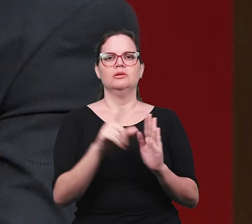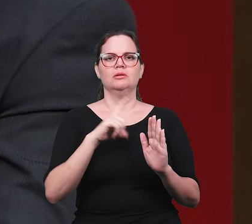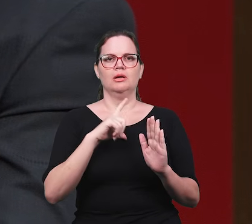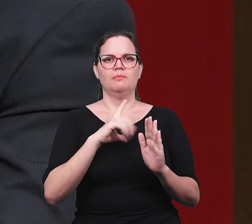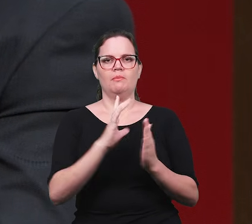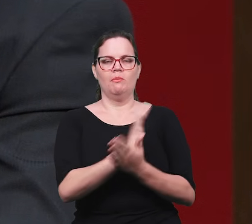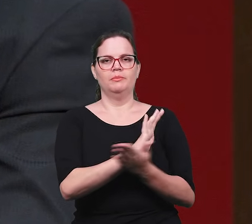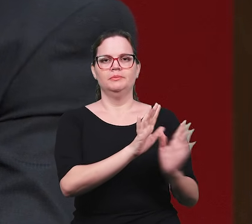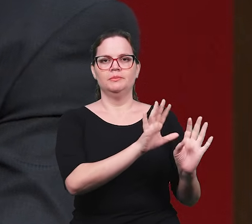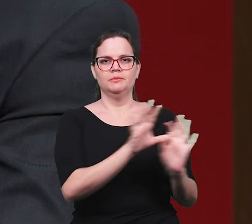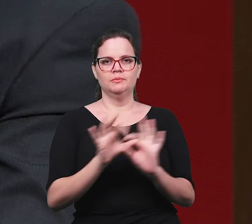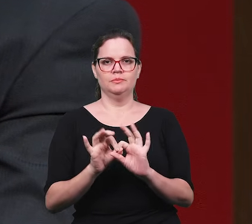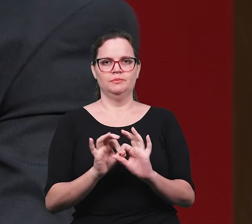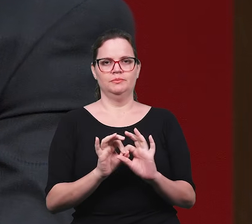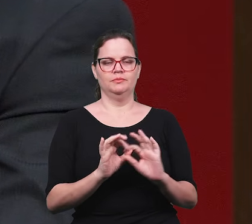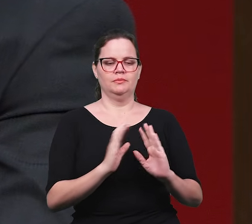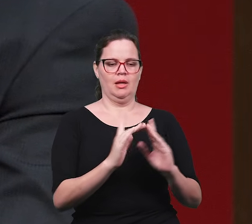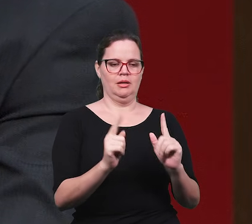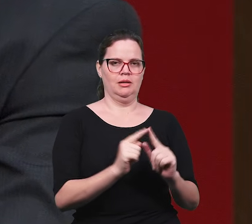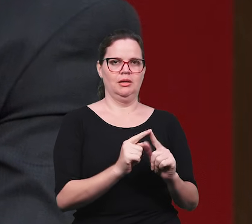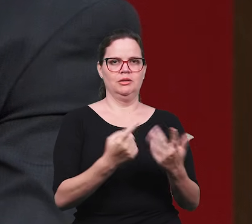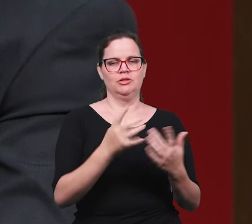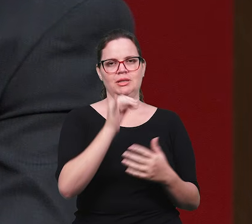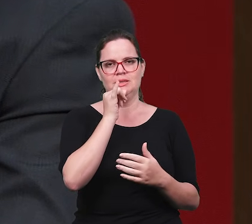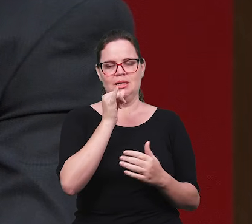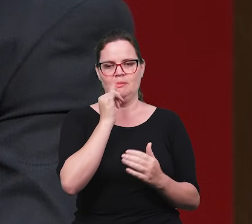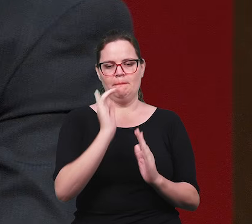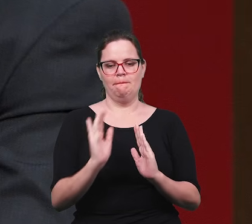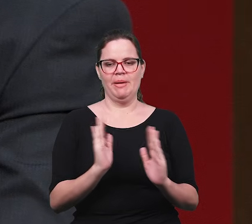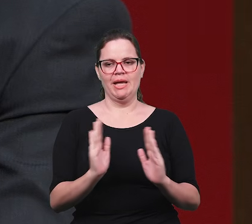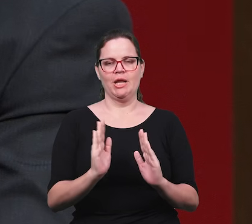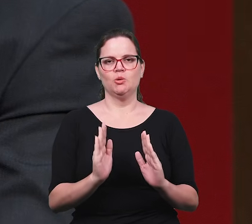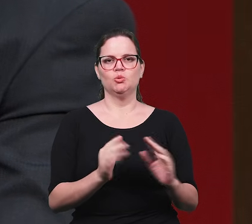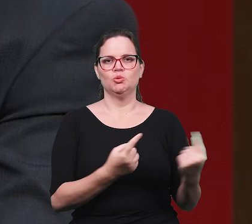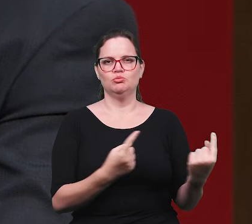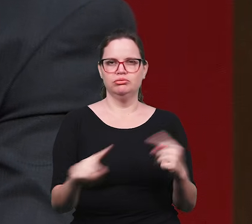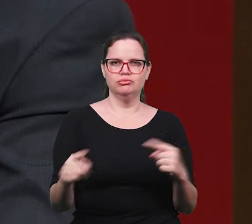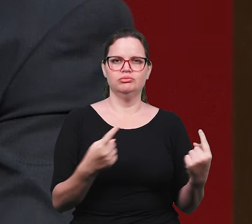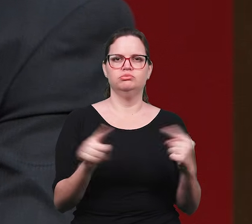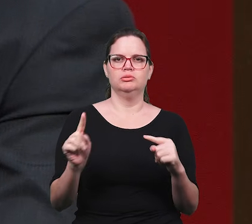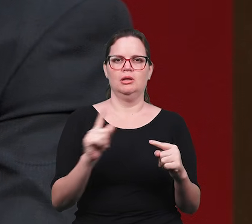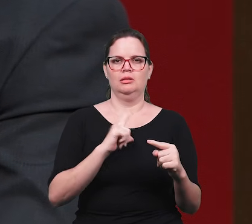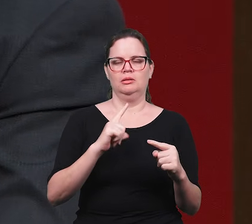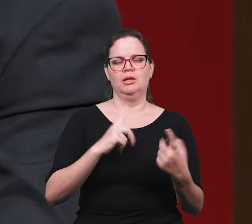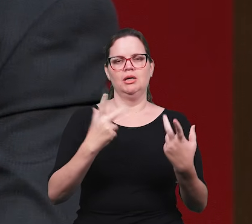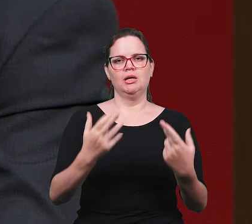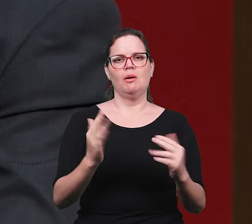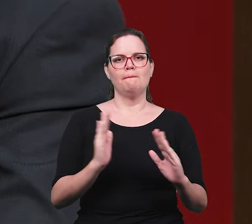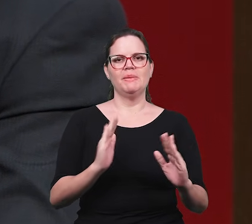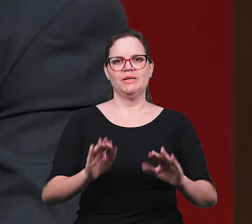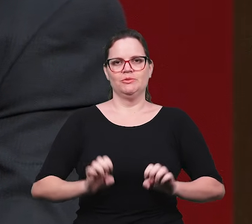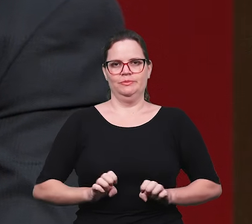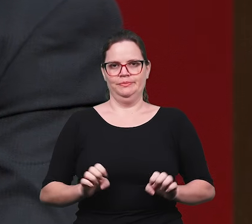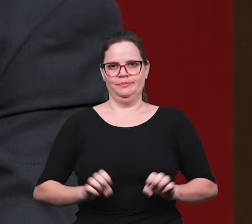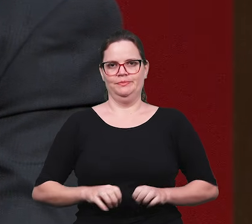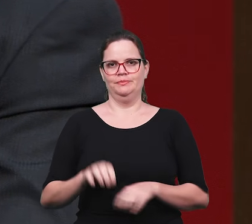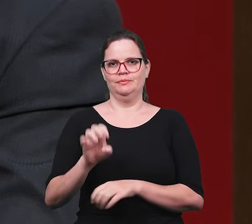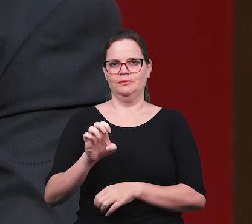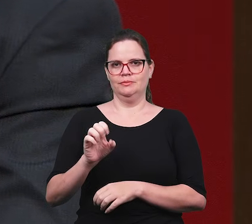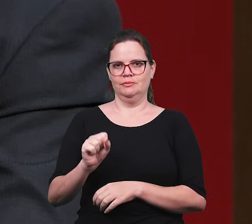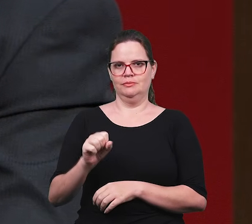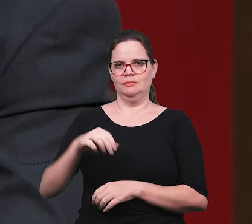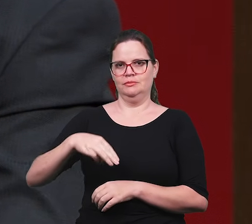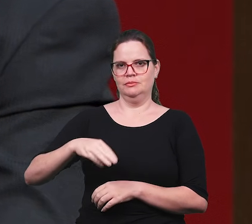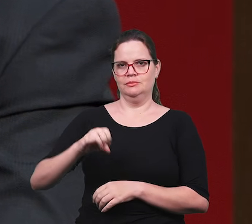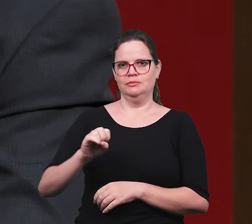dos tempos da igreja, entre eles, por exemplo, o período das perseguições. Nós falamos aqui a igreja de Esmirna, em